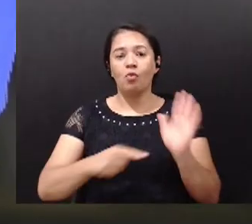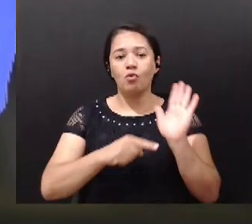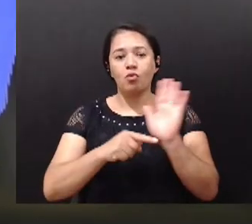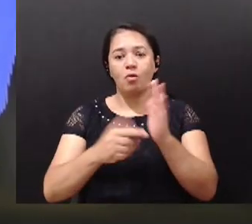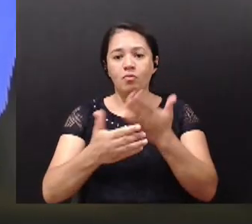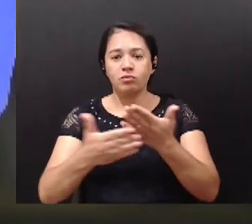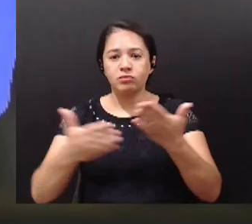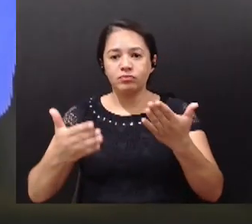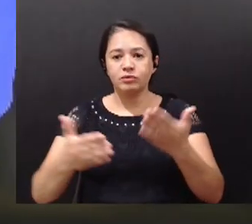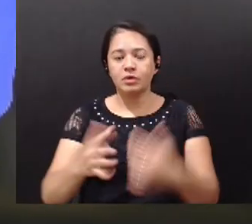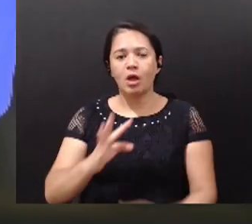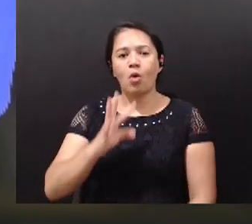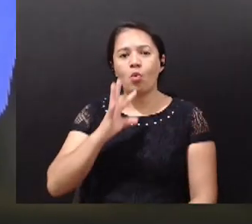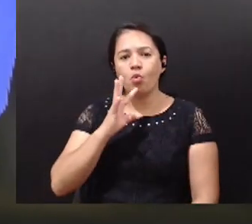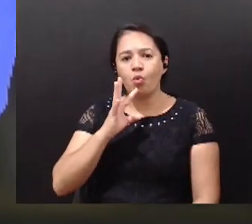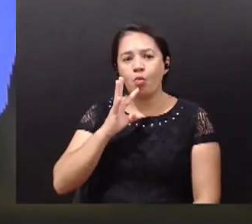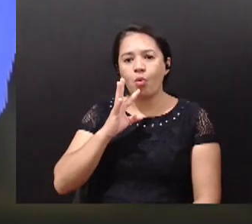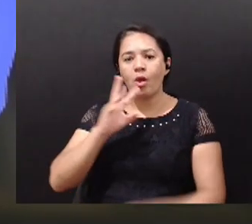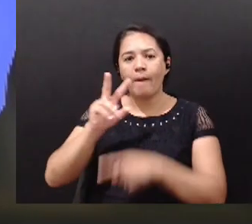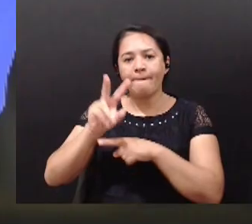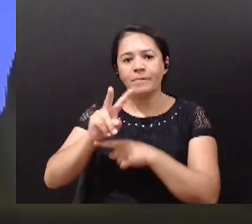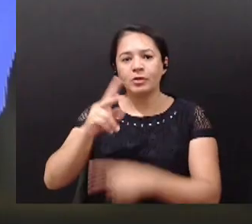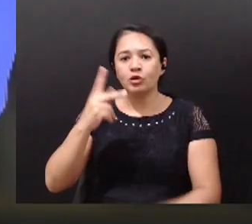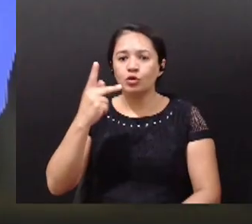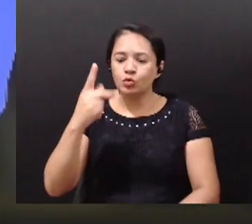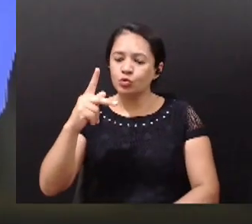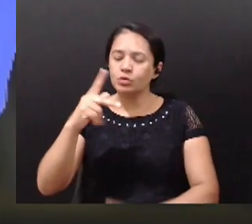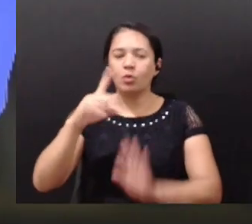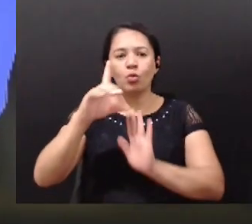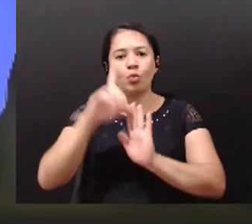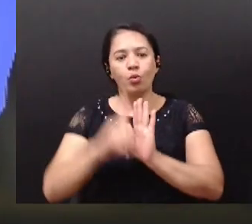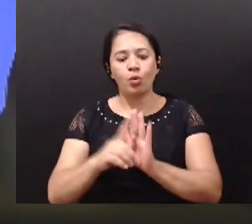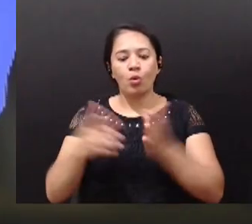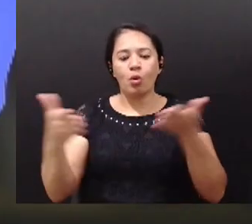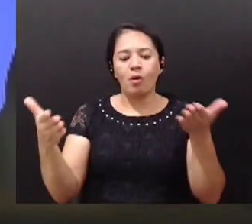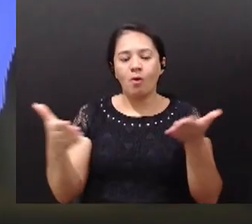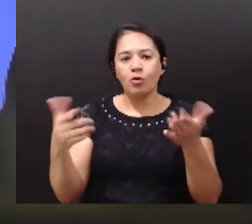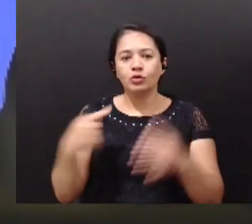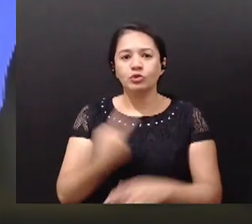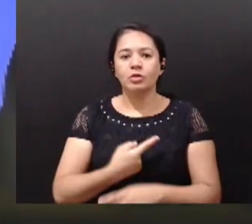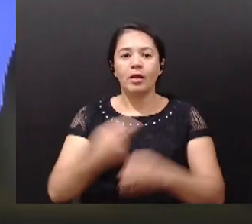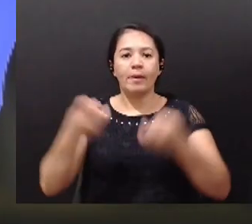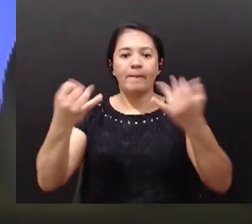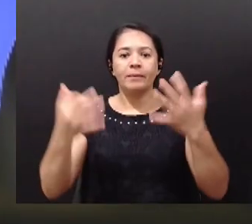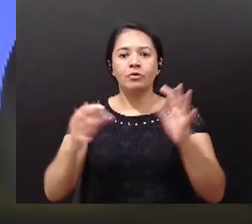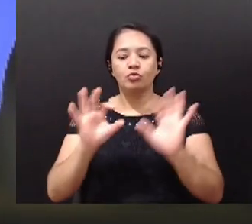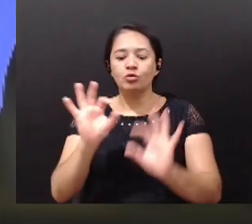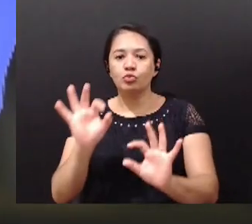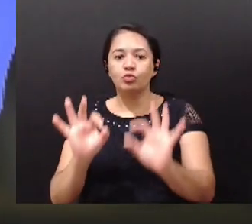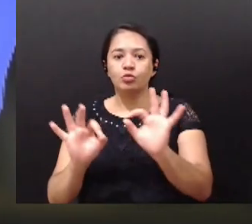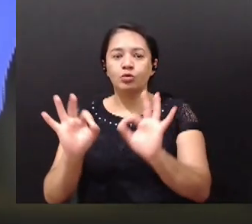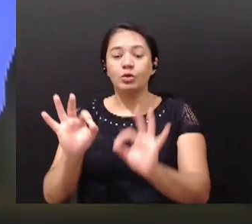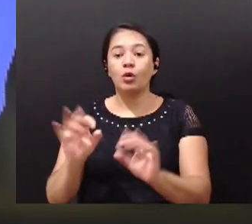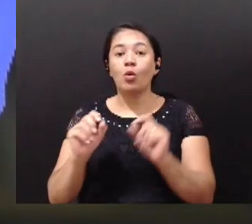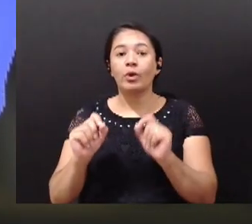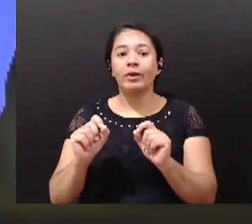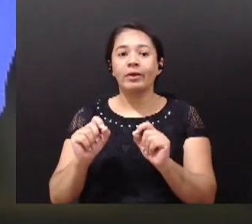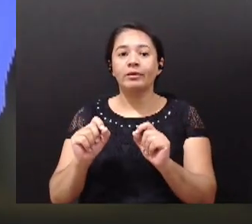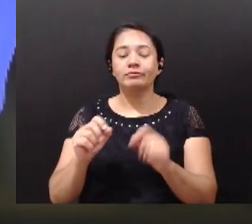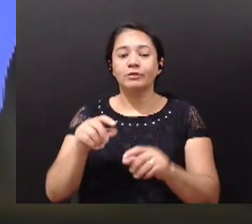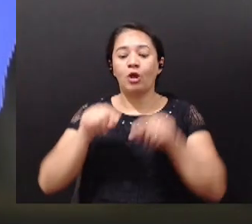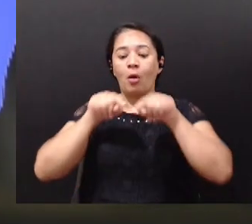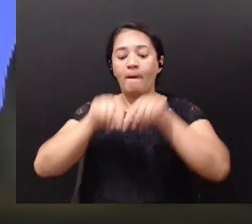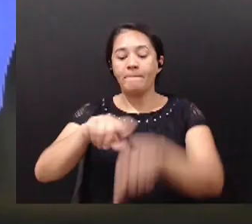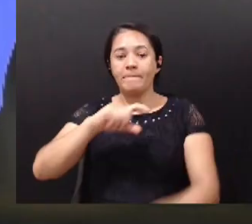conhecer e proteger os seus direitos. Hoje vamos falar sobre planos de saúde. Sabe quando você precisa